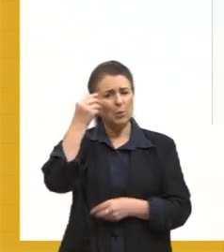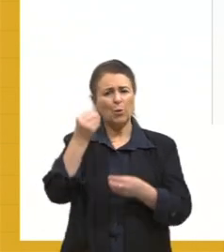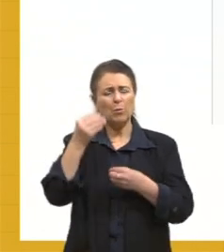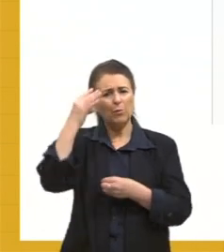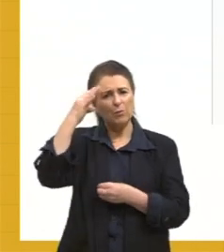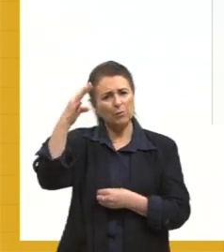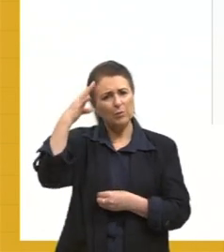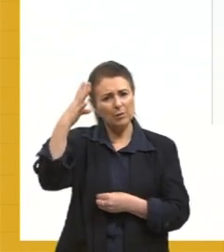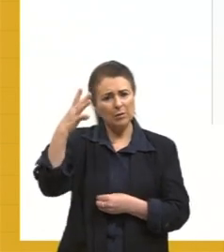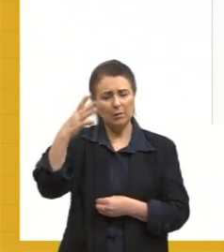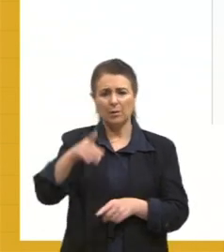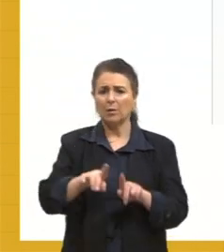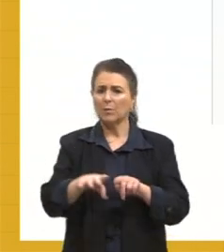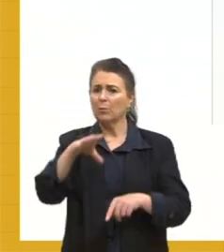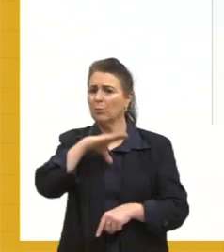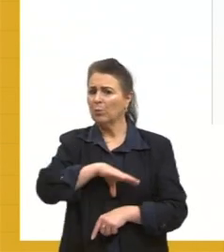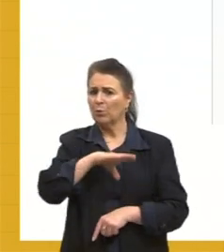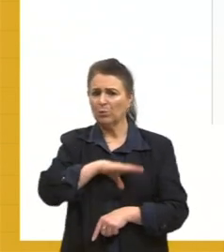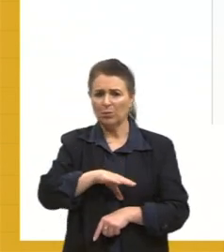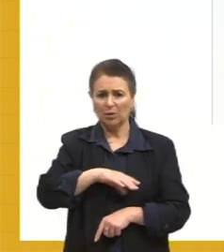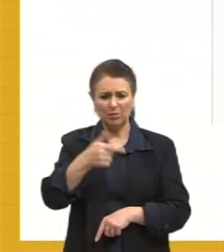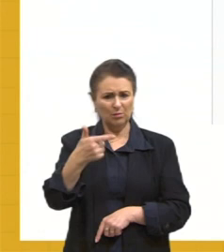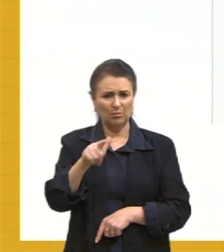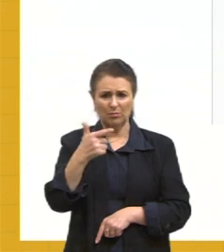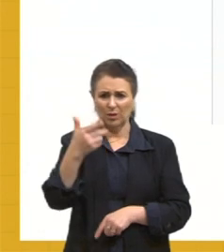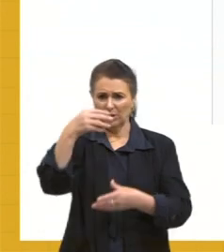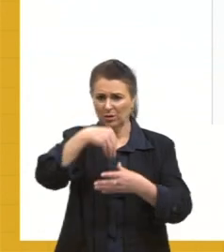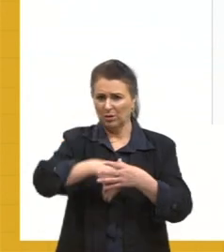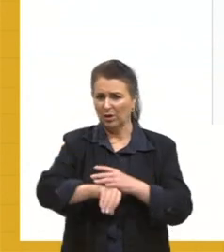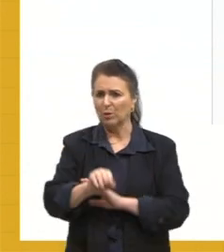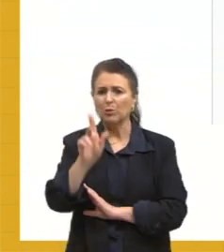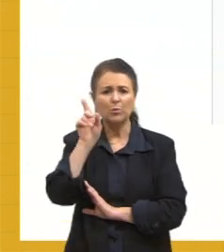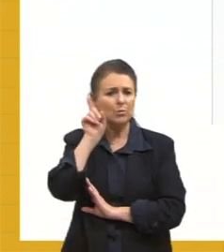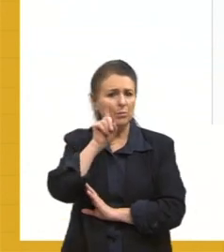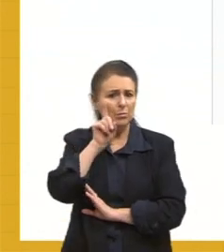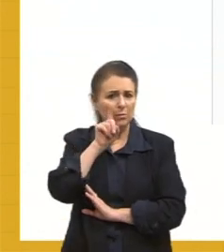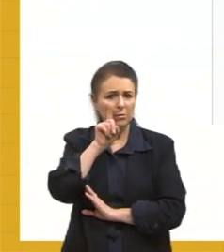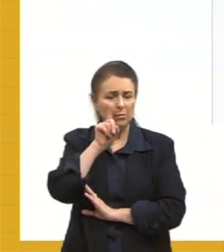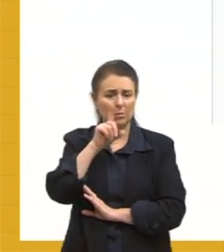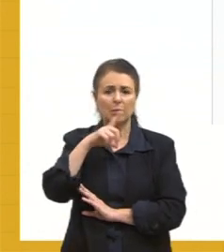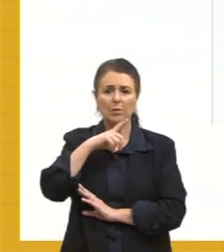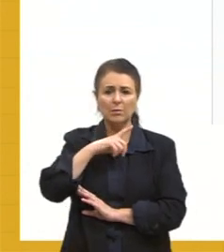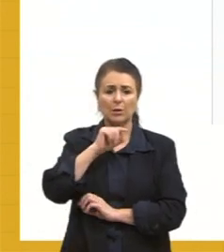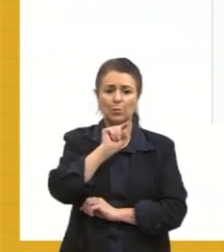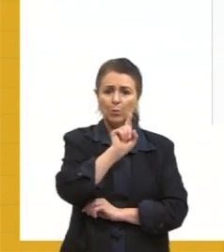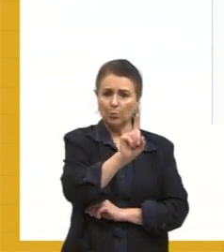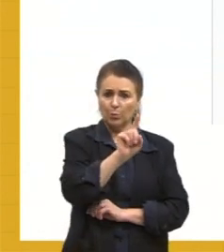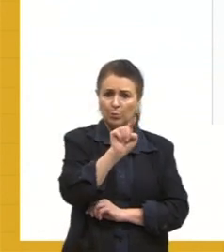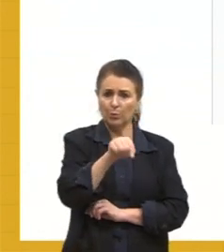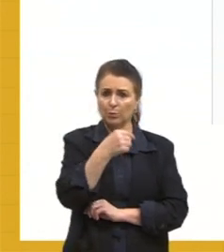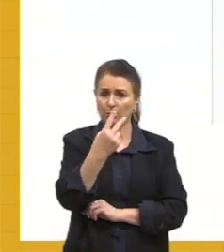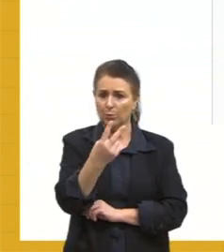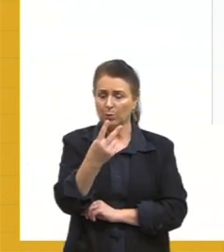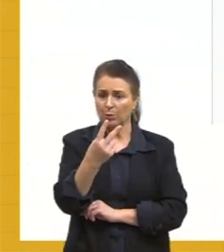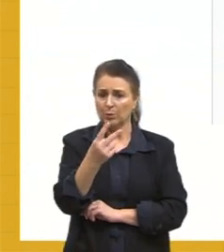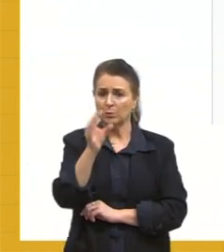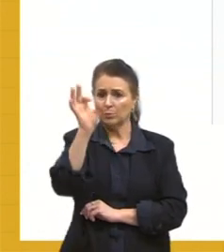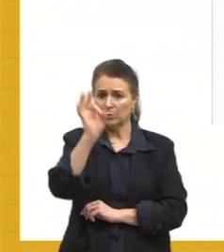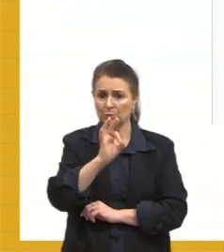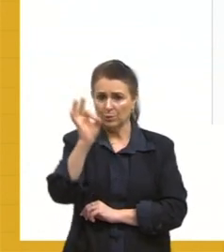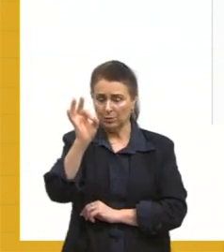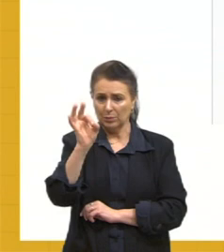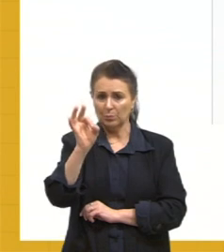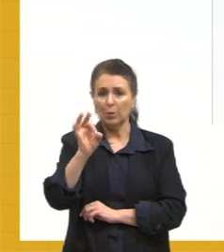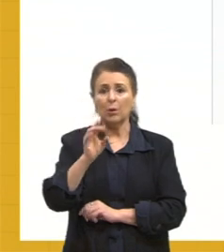Ah mas o português não se fala dentro dos Estados Unidos Ô fala assim um ponto dois por cento da população norte-americana